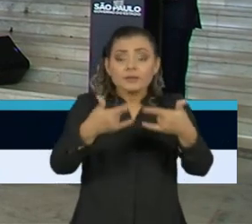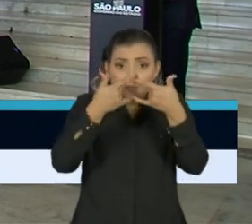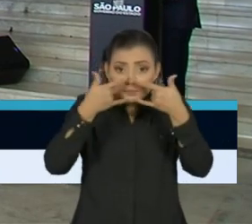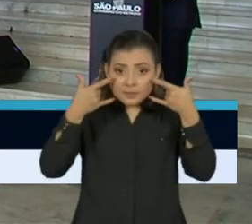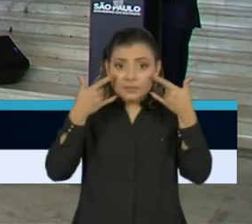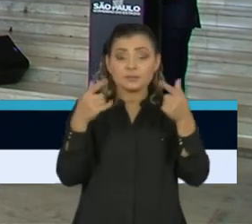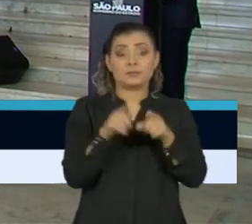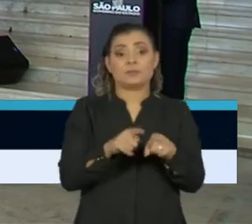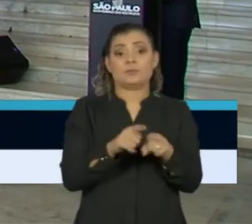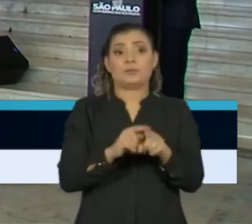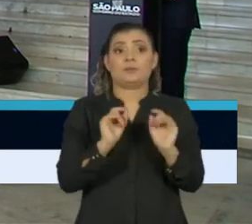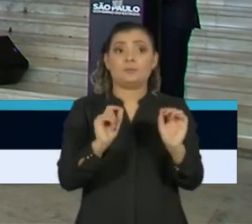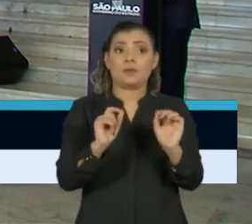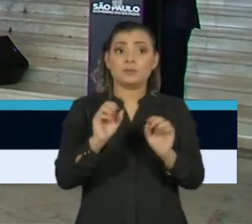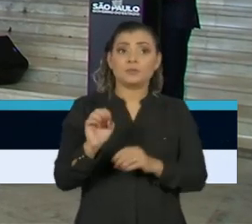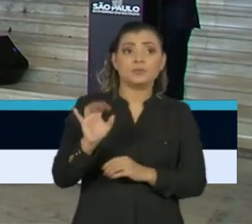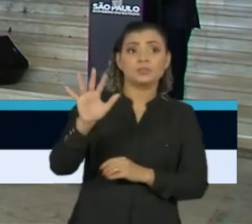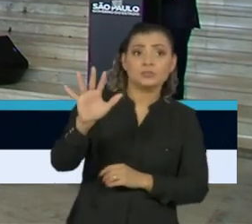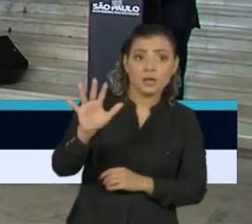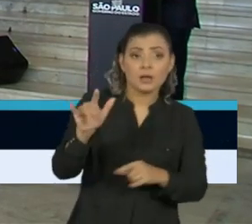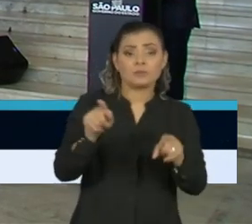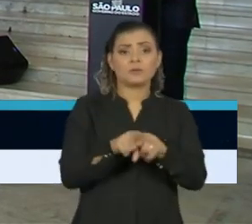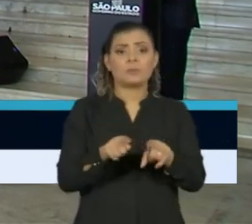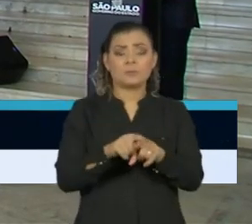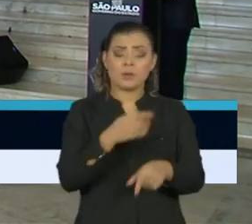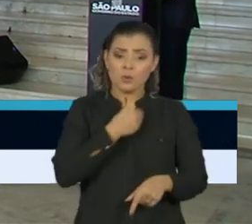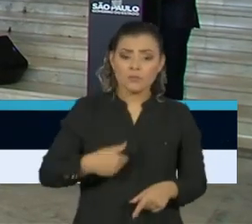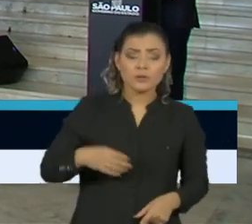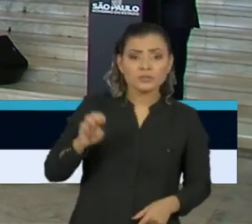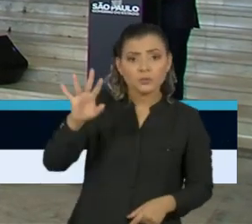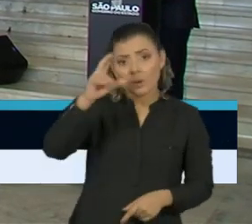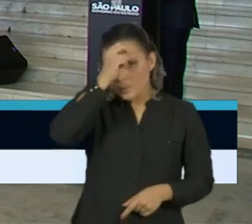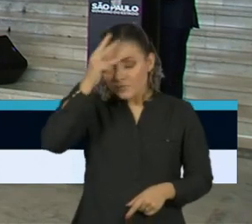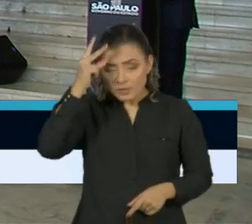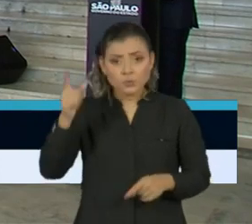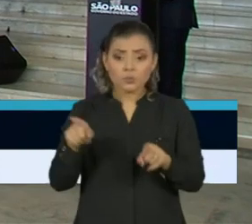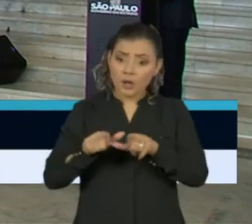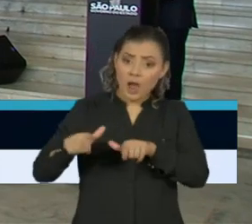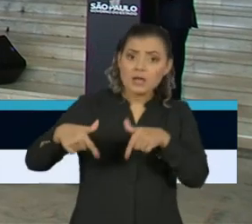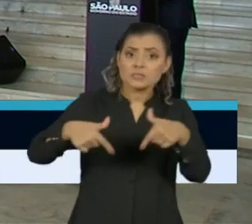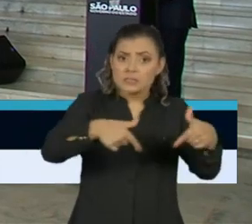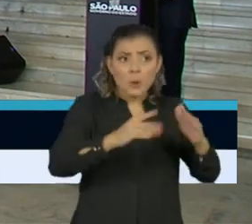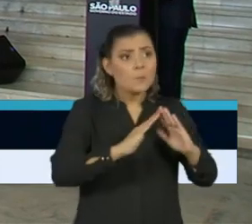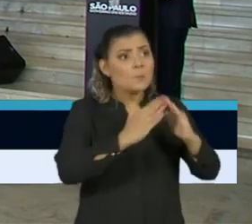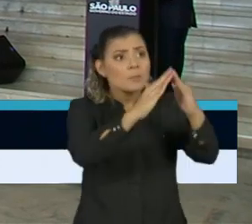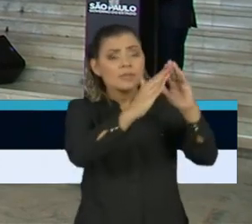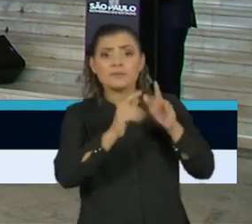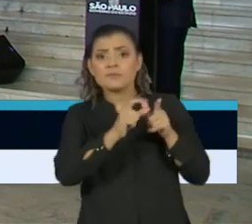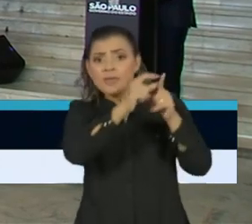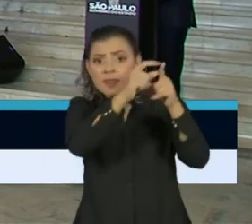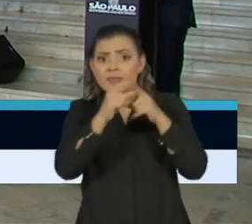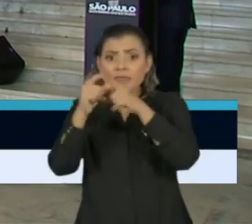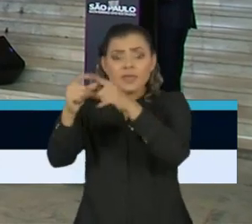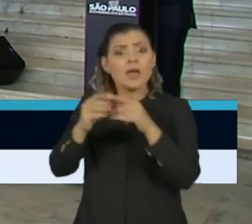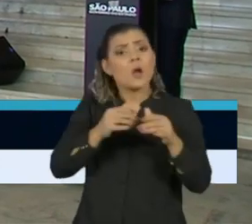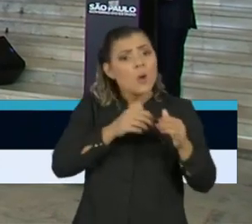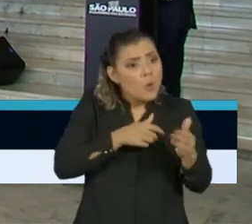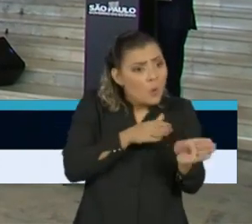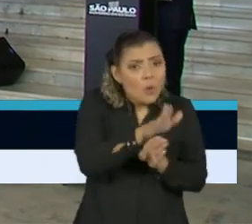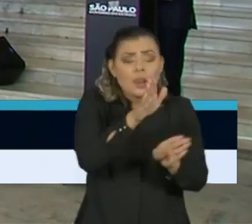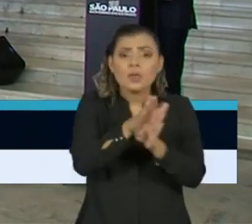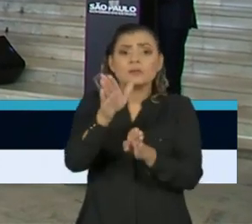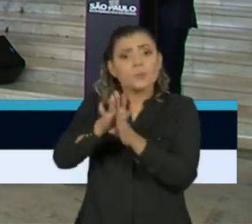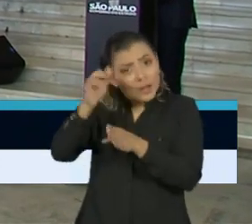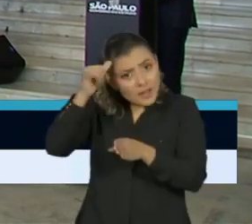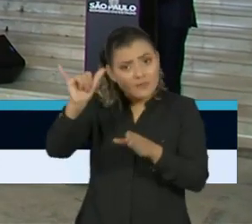de que outras formas o Estado, tanto o governo estadual quanto o municipal, tem atuado nessas comunidades em que as orientações para a diminuição do